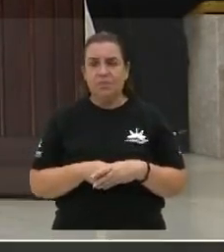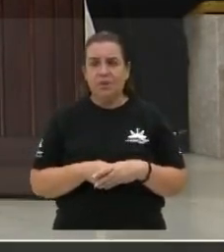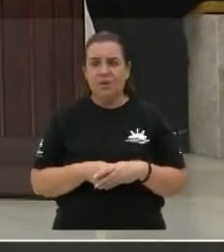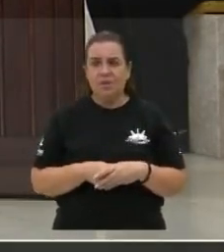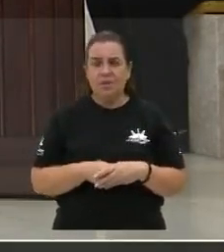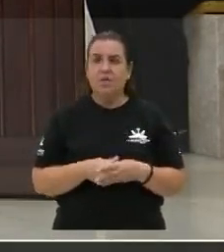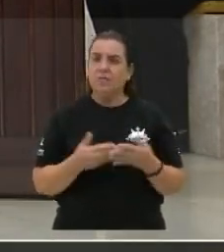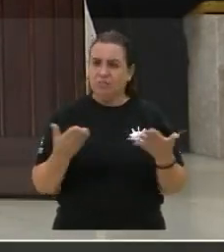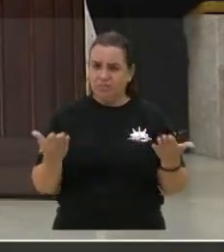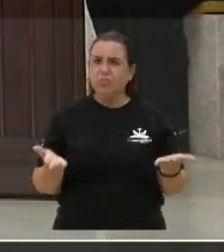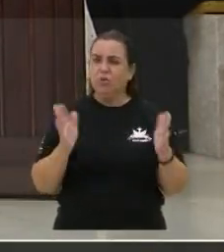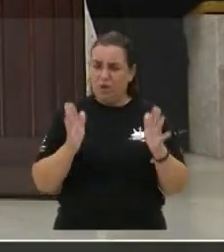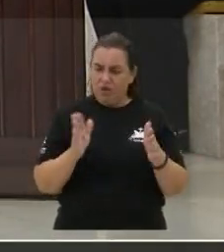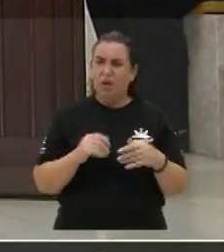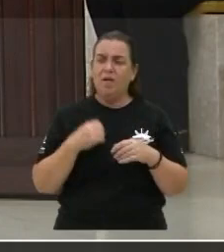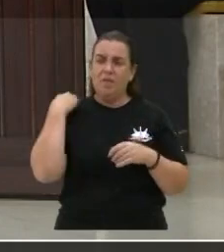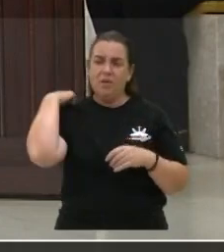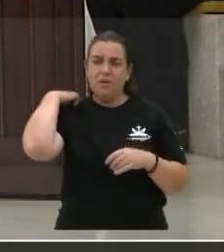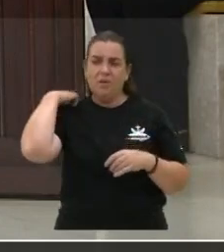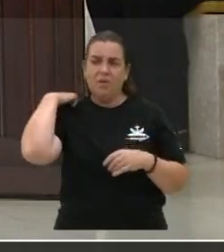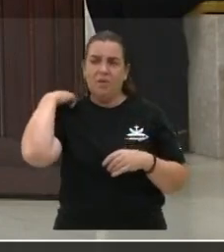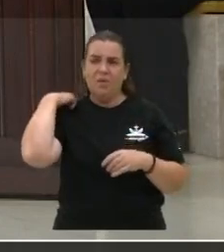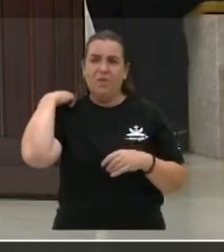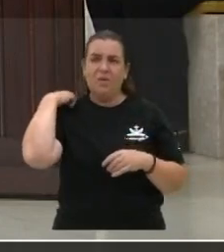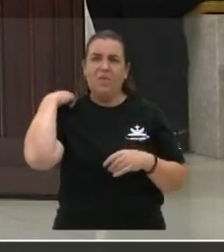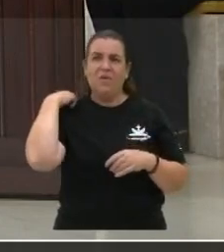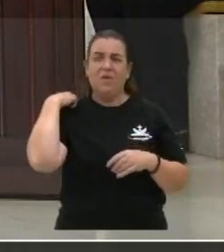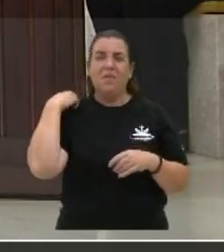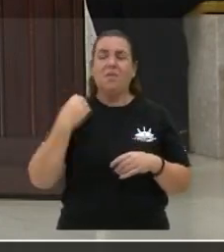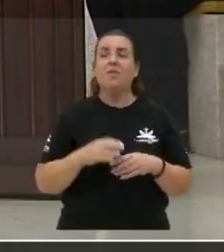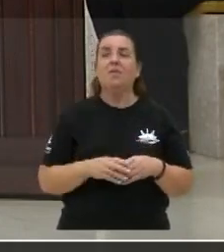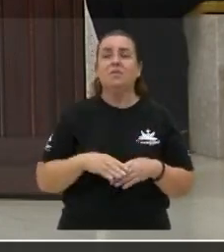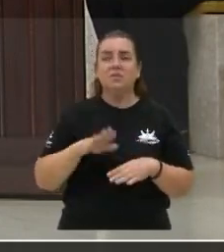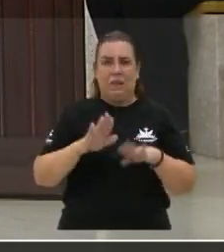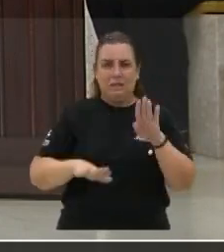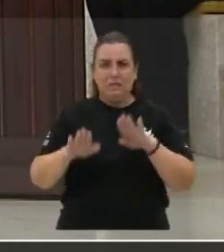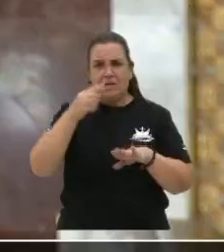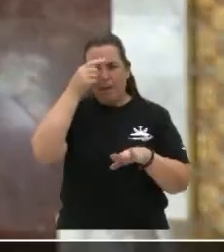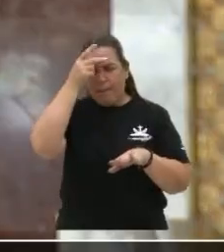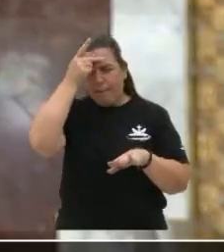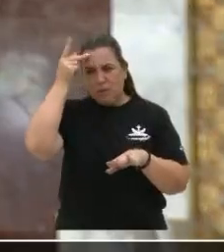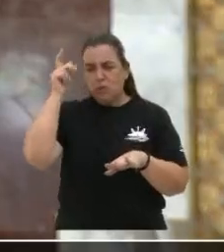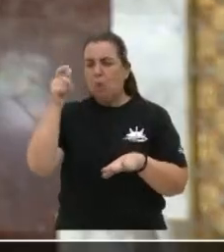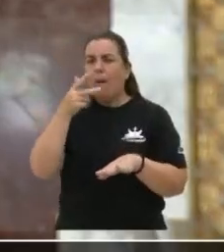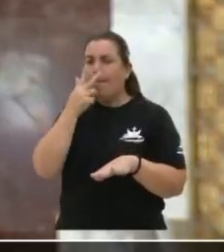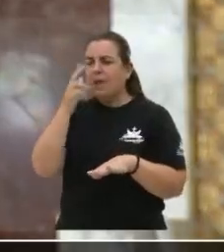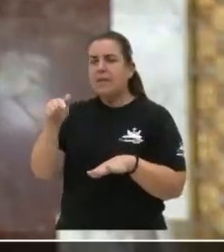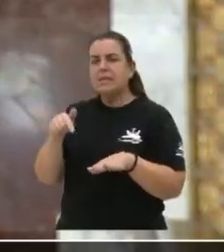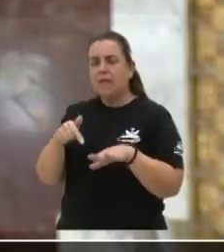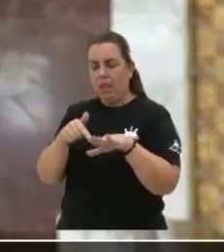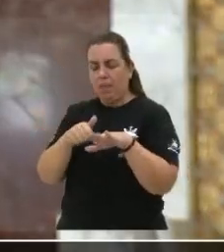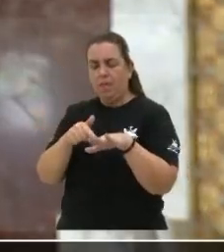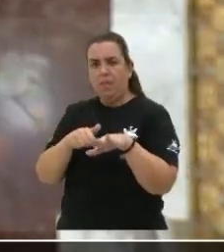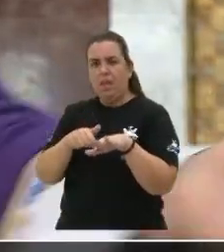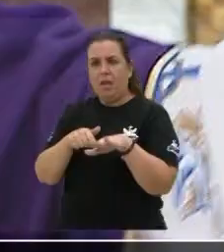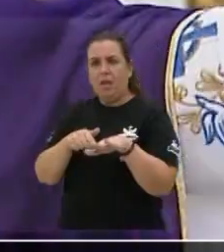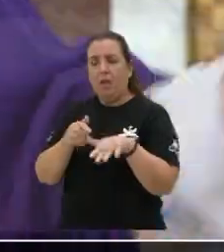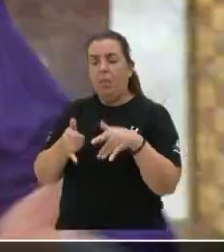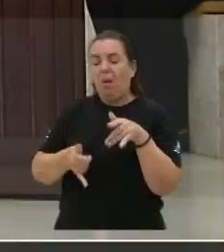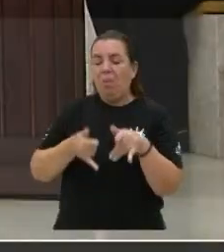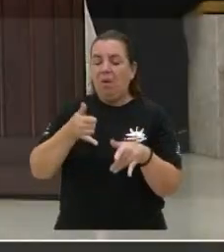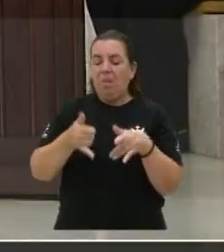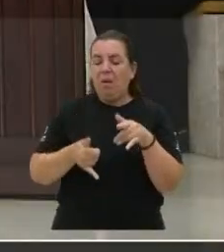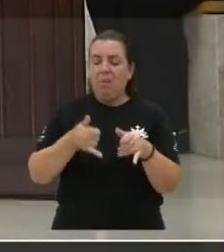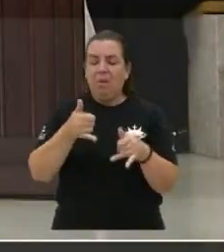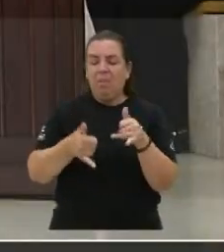amor de Deus, eu brincava, desce do salto, mulher, homem de Deus, guarda um